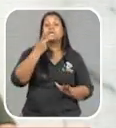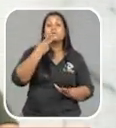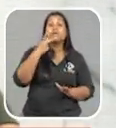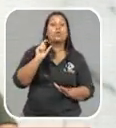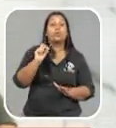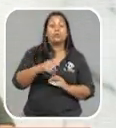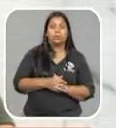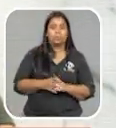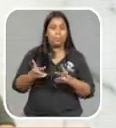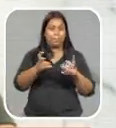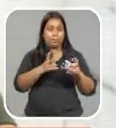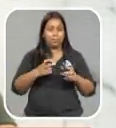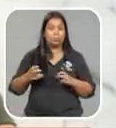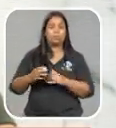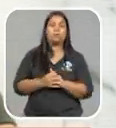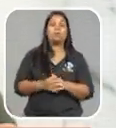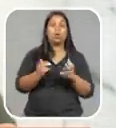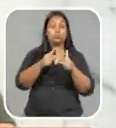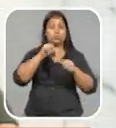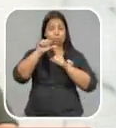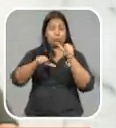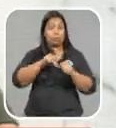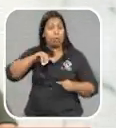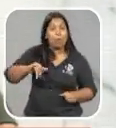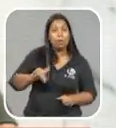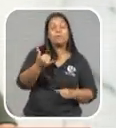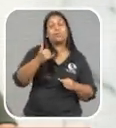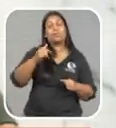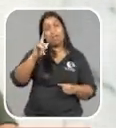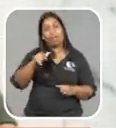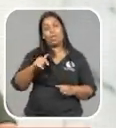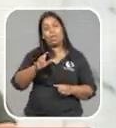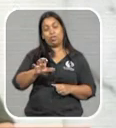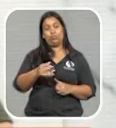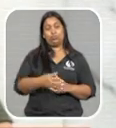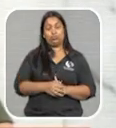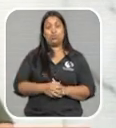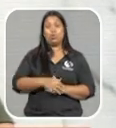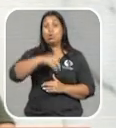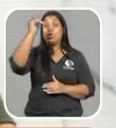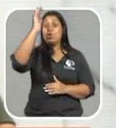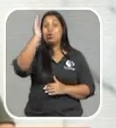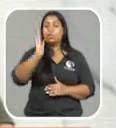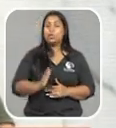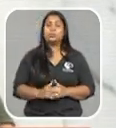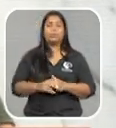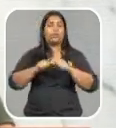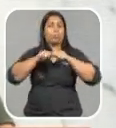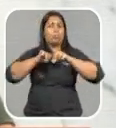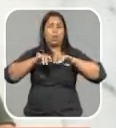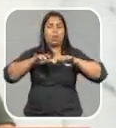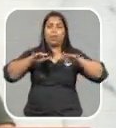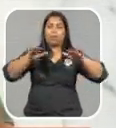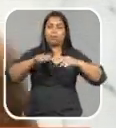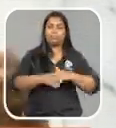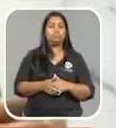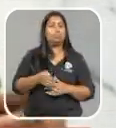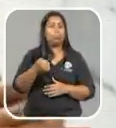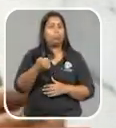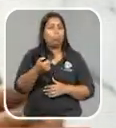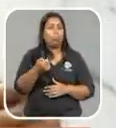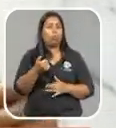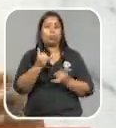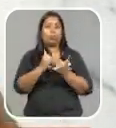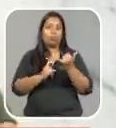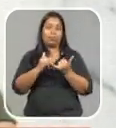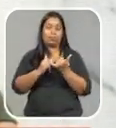que ser aproveitada, é isso. O Brasil ficou polarizado. Um pouquinho mais da metade votou no Lula, um pouquinho